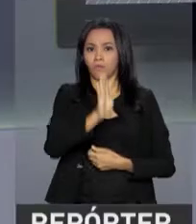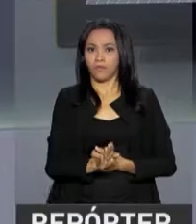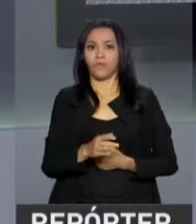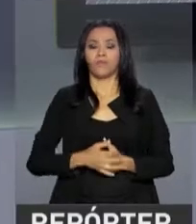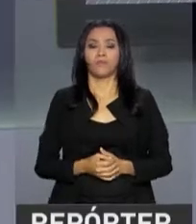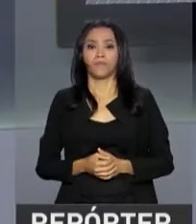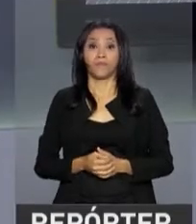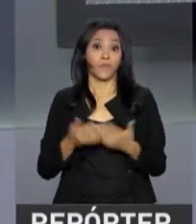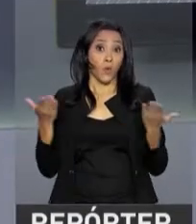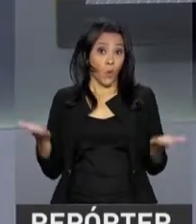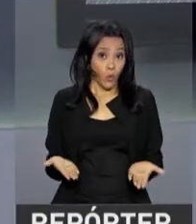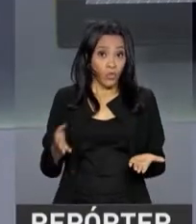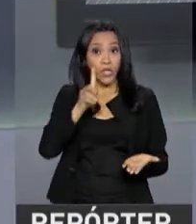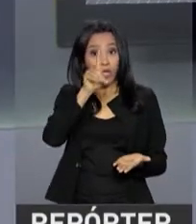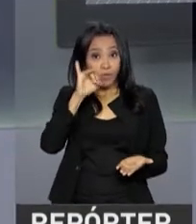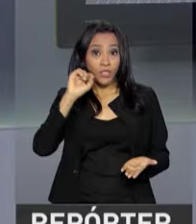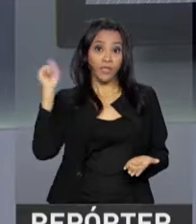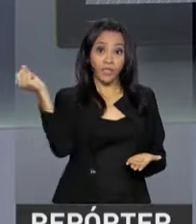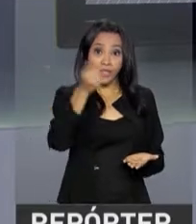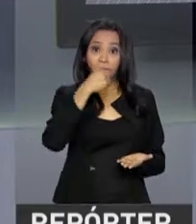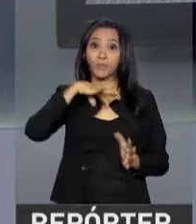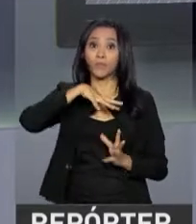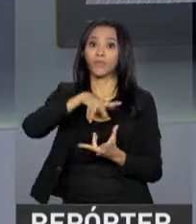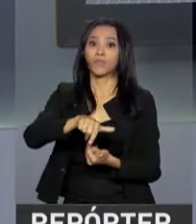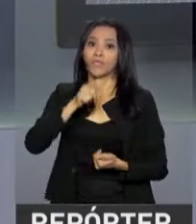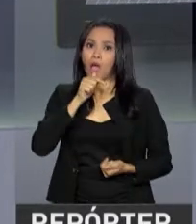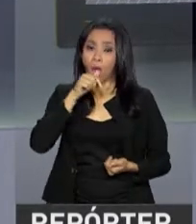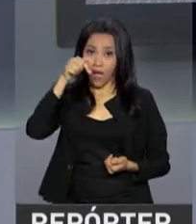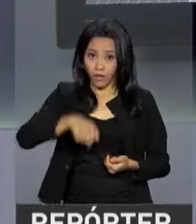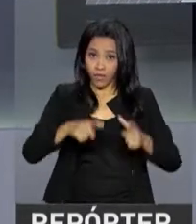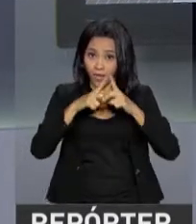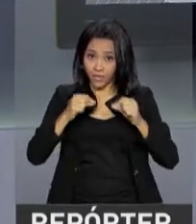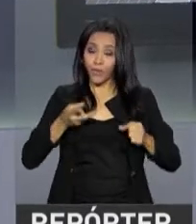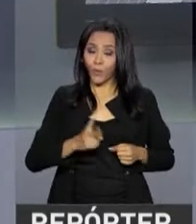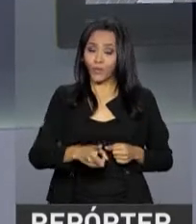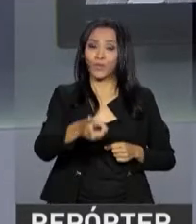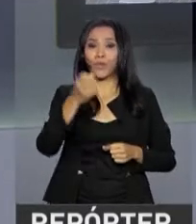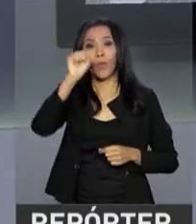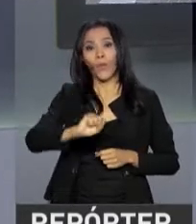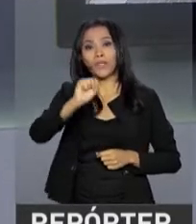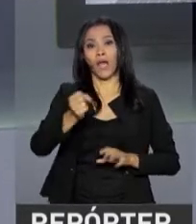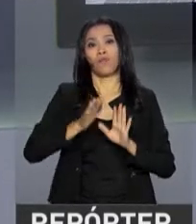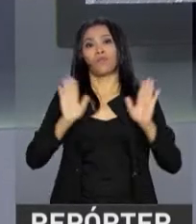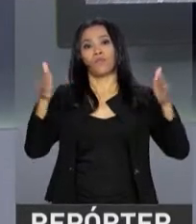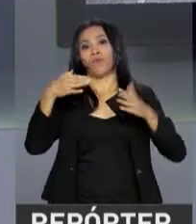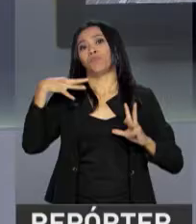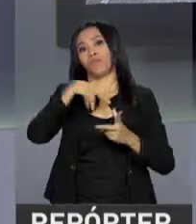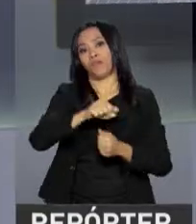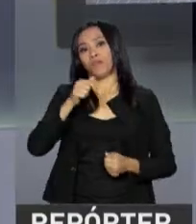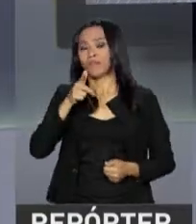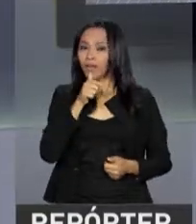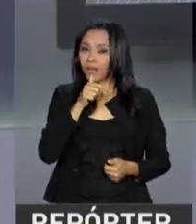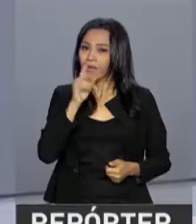e hoje é dia mundial da água e aqui em brasília continua o 8º fórum mundial que trata desse bem fundamental para a